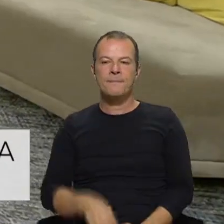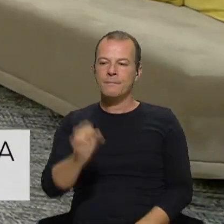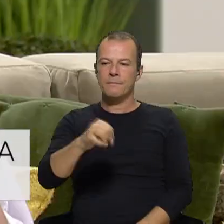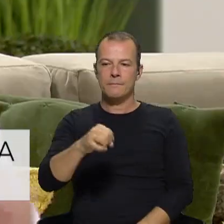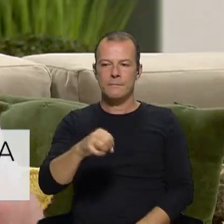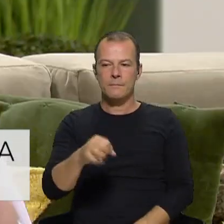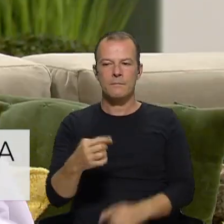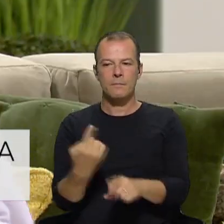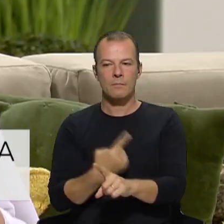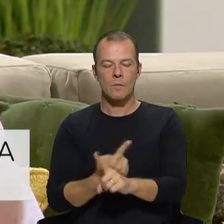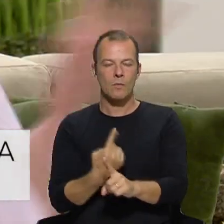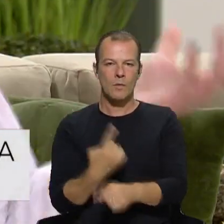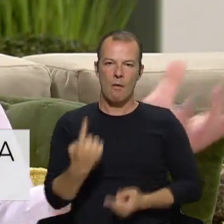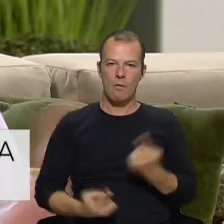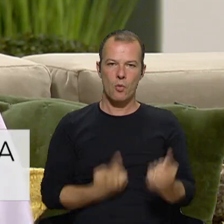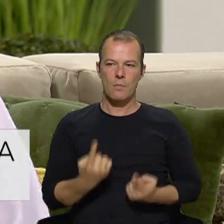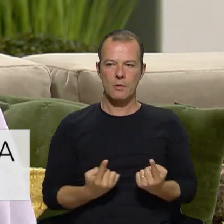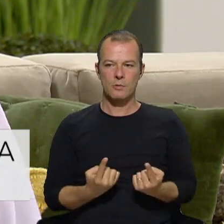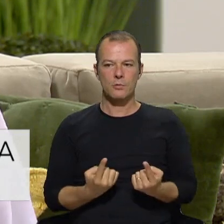sempre algumas coisas que são